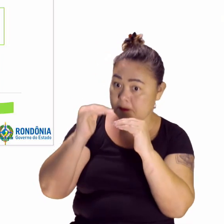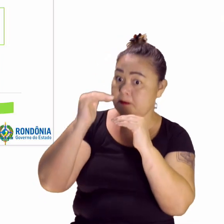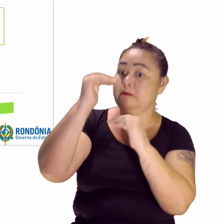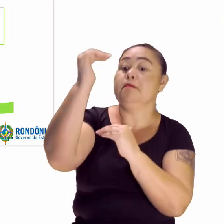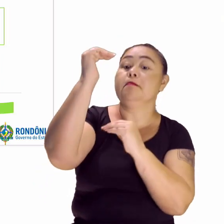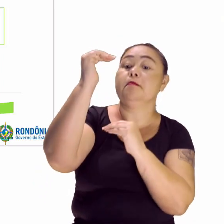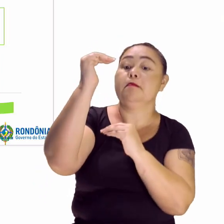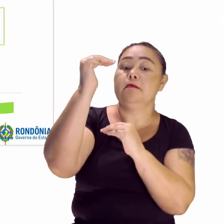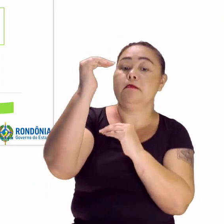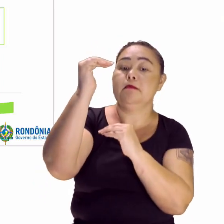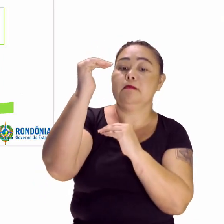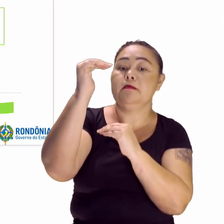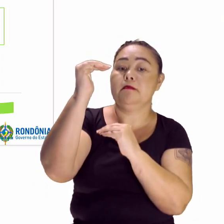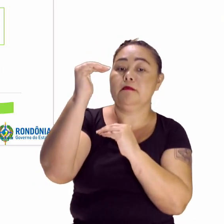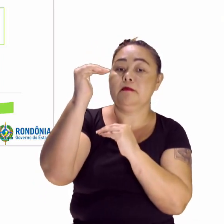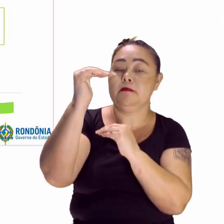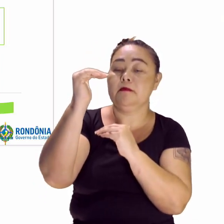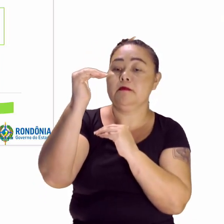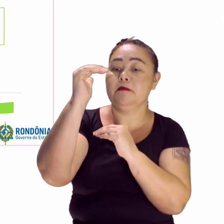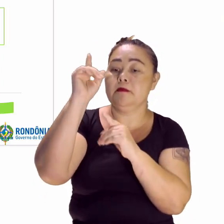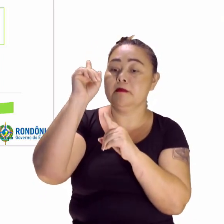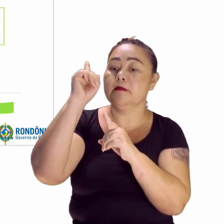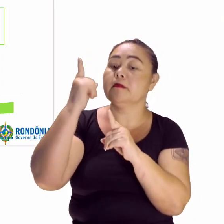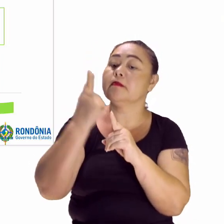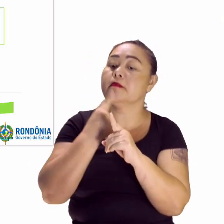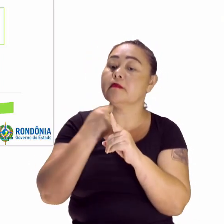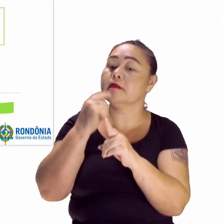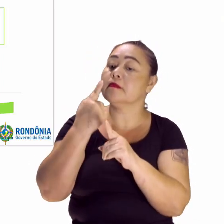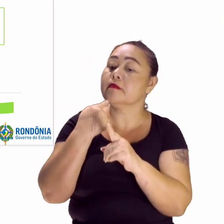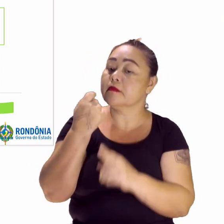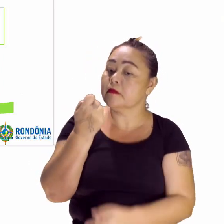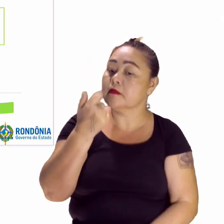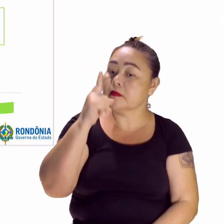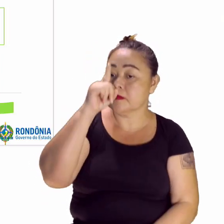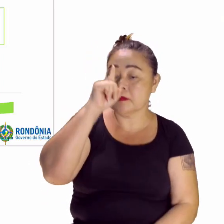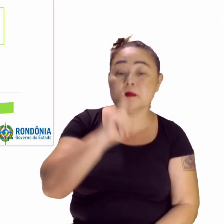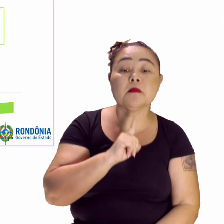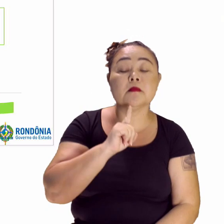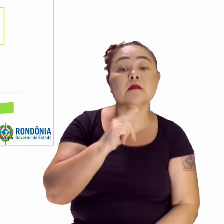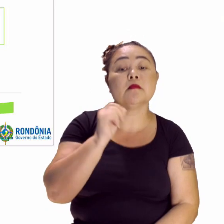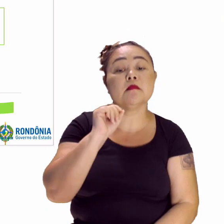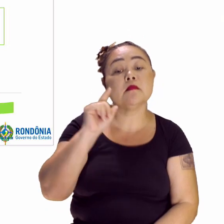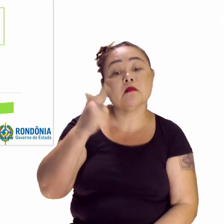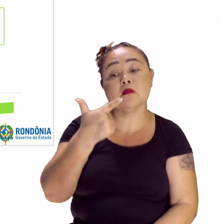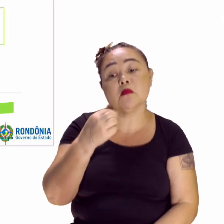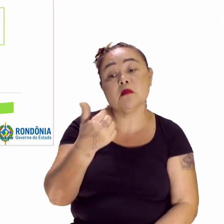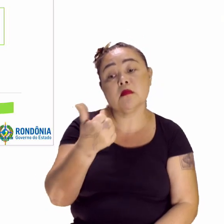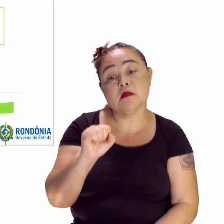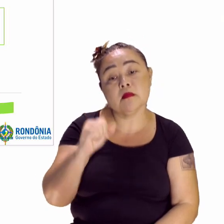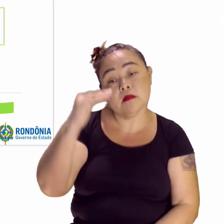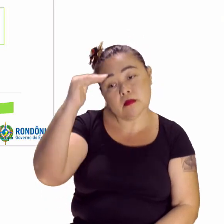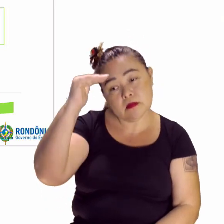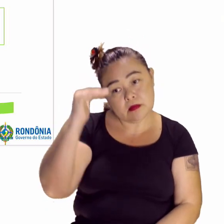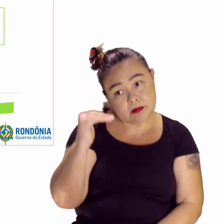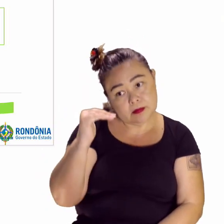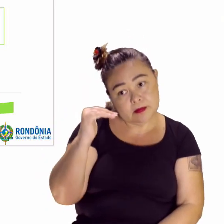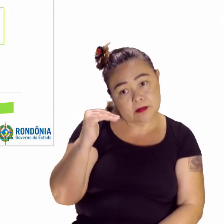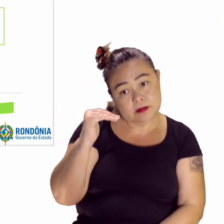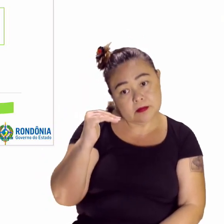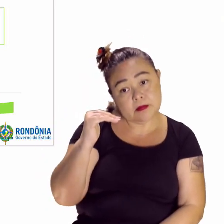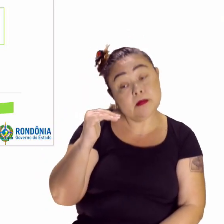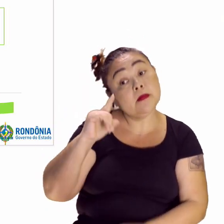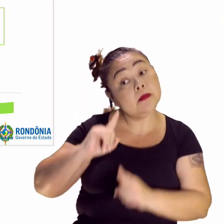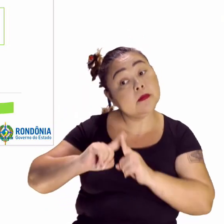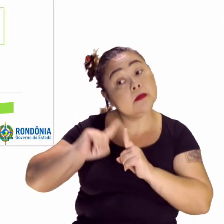ouve já um grande aumento da produção do Milho dentro de Rondônia 2018 houve uma queda né Professor Jorge